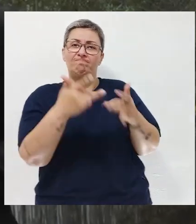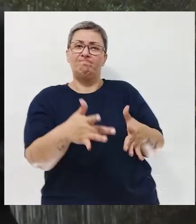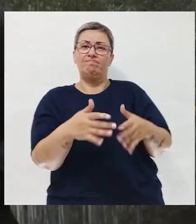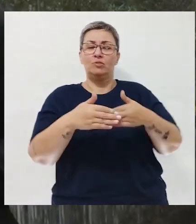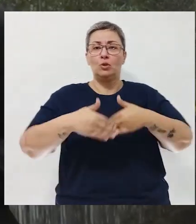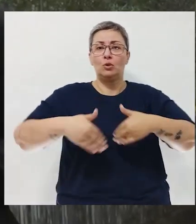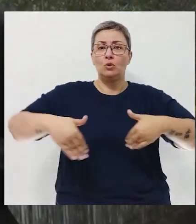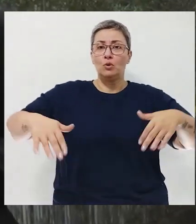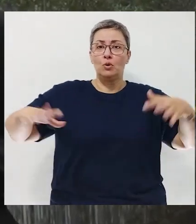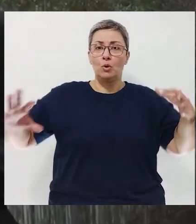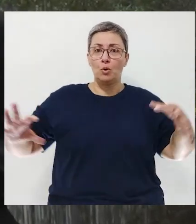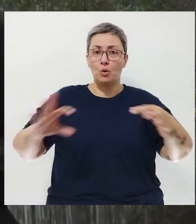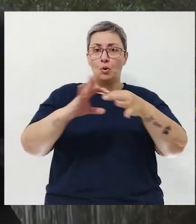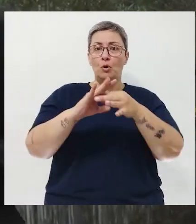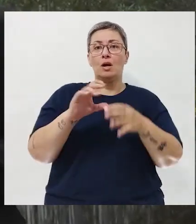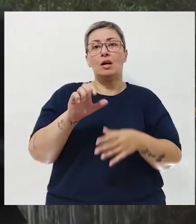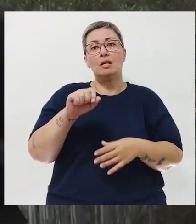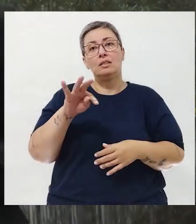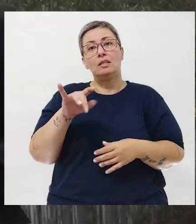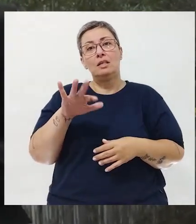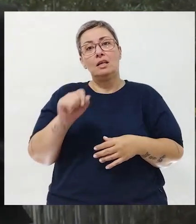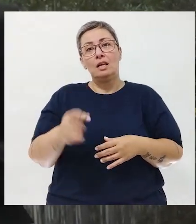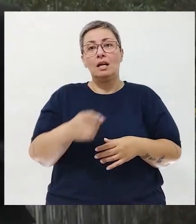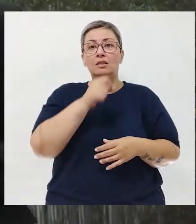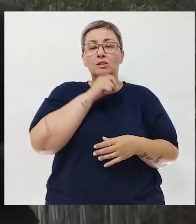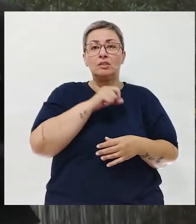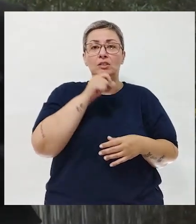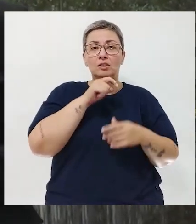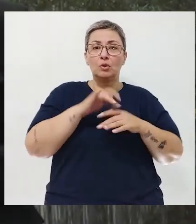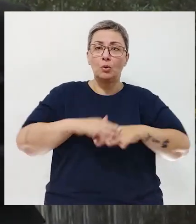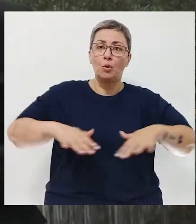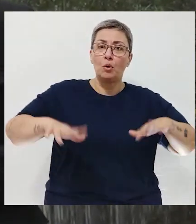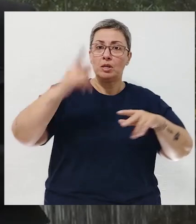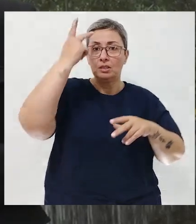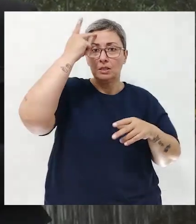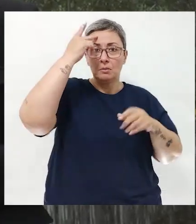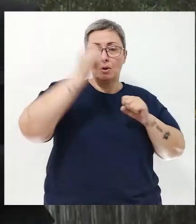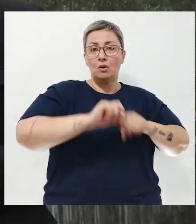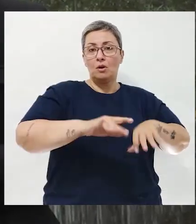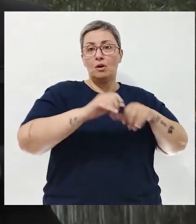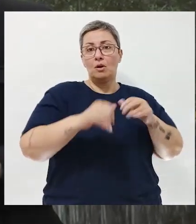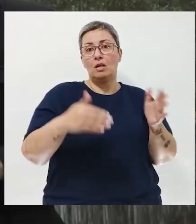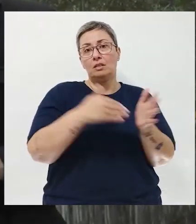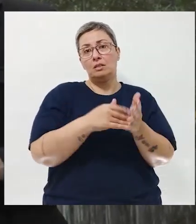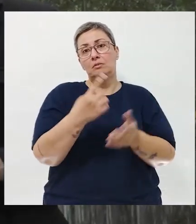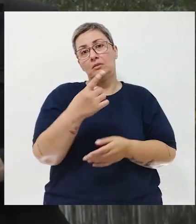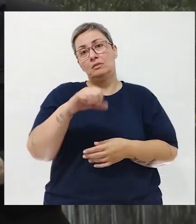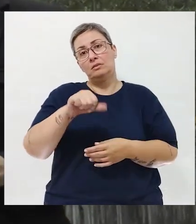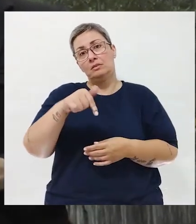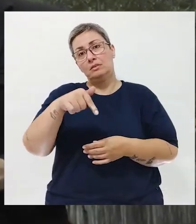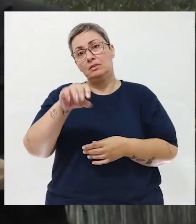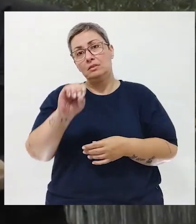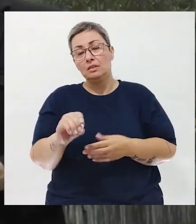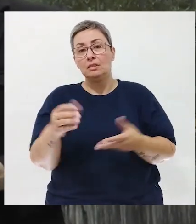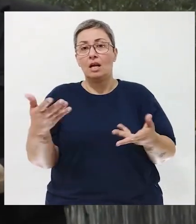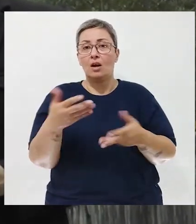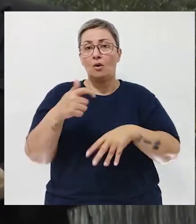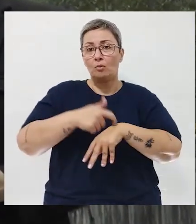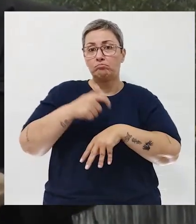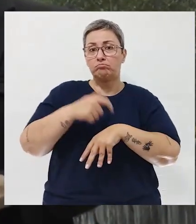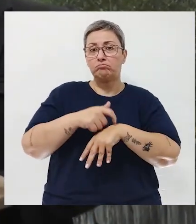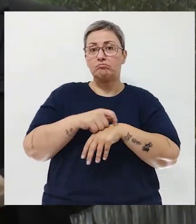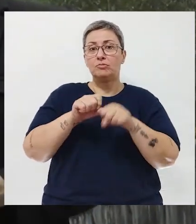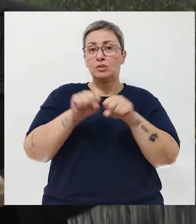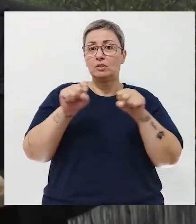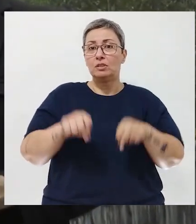que passou a integrar o sistema Cantareira antigo, abastecendo vários bairros de São Paulo até 1970. No momento, o